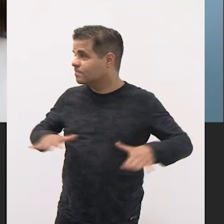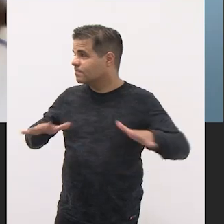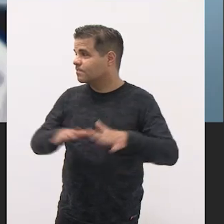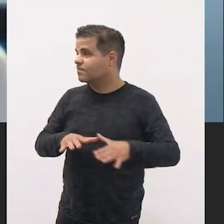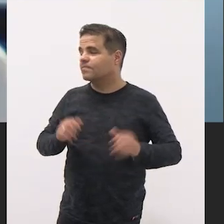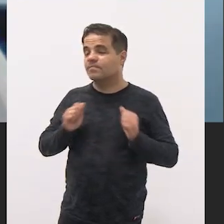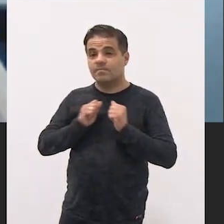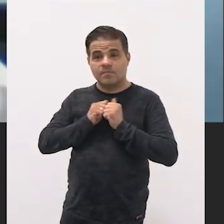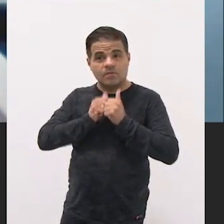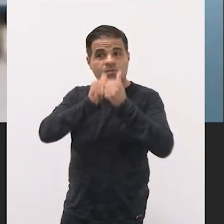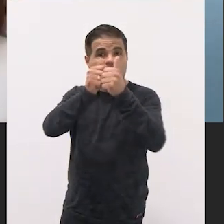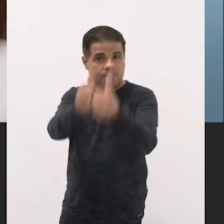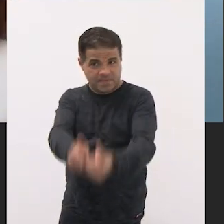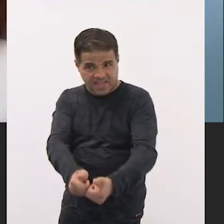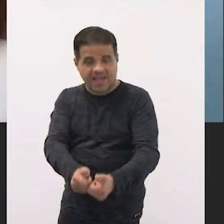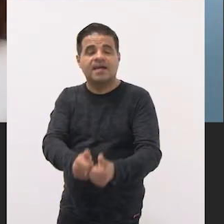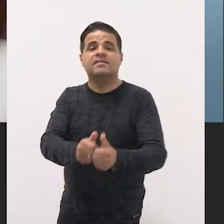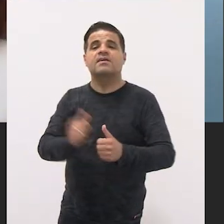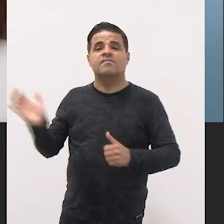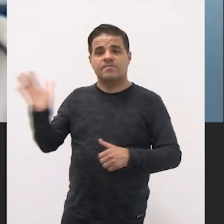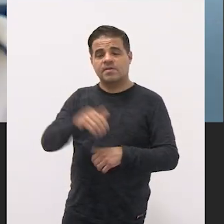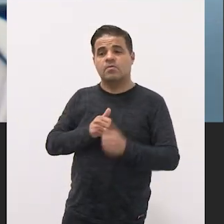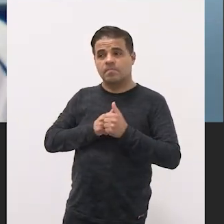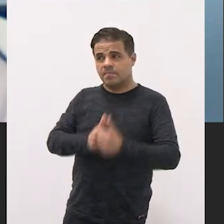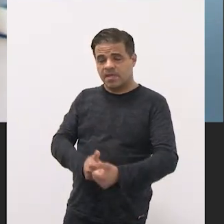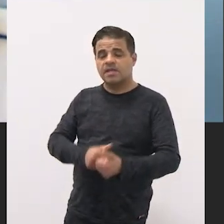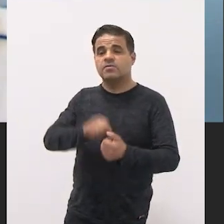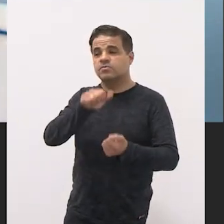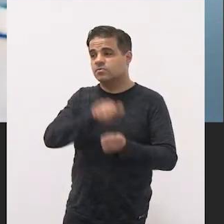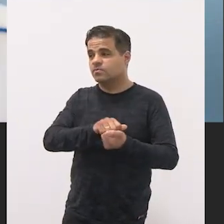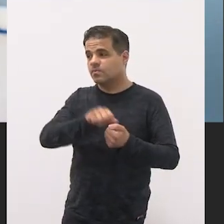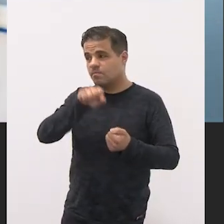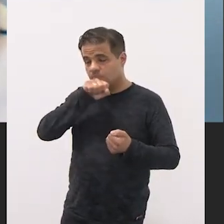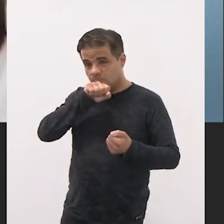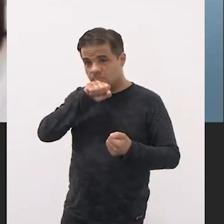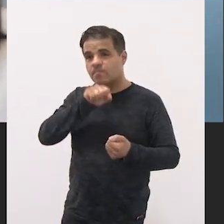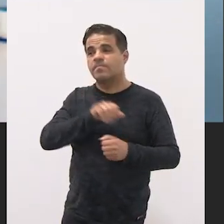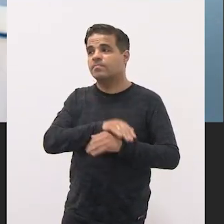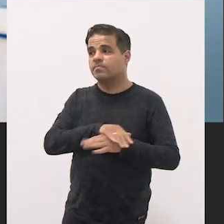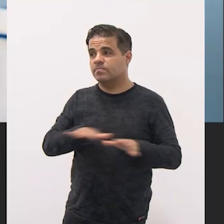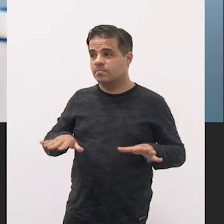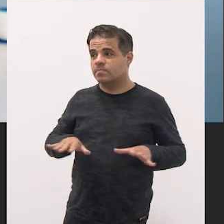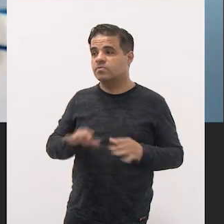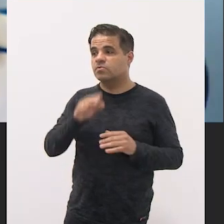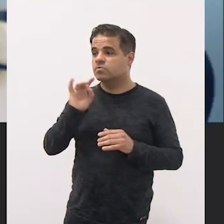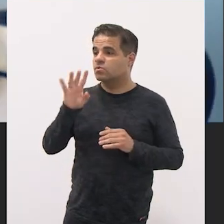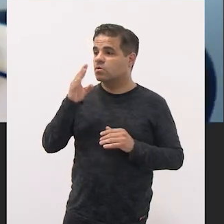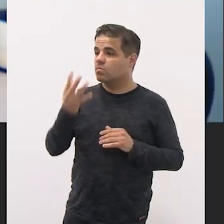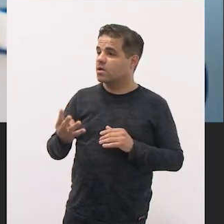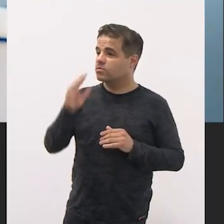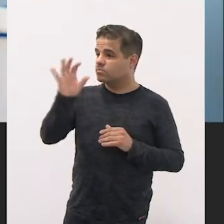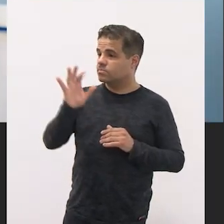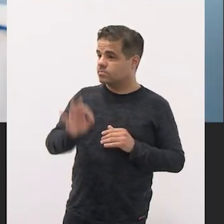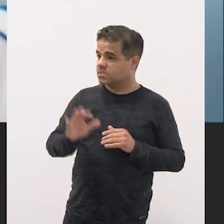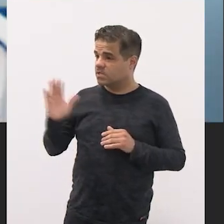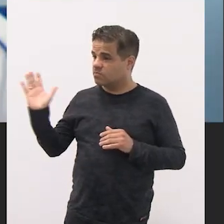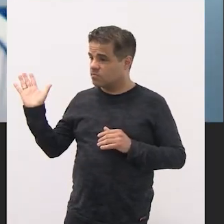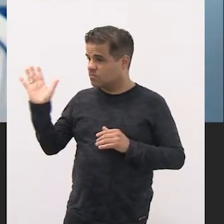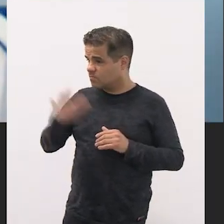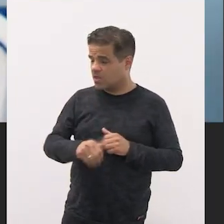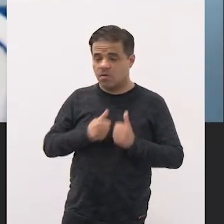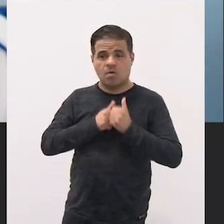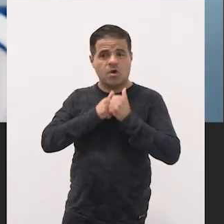vinha acompanhada, ela vinha acompanhada da mãe ou da irmã. Só 4% vieram